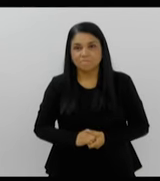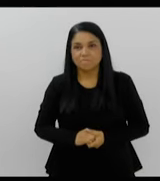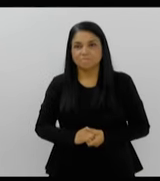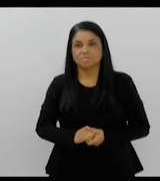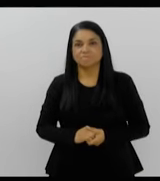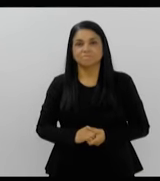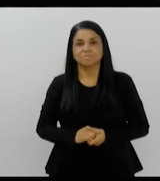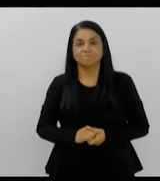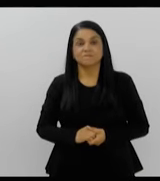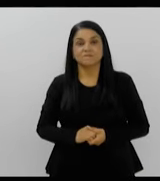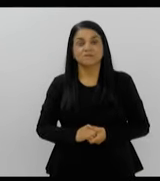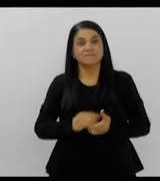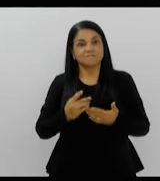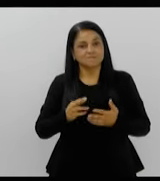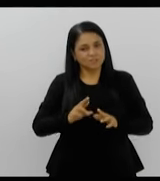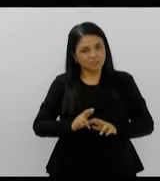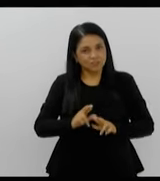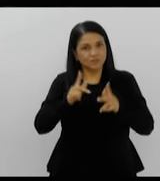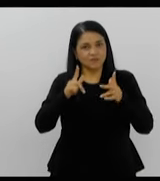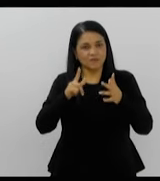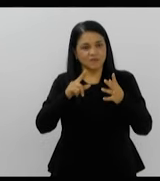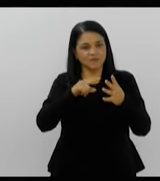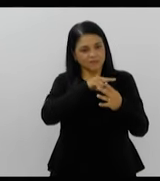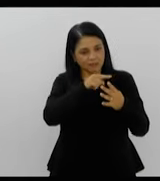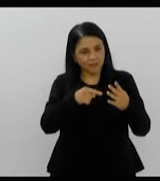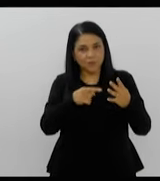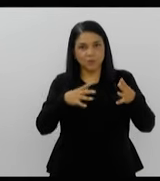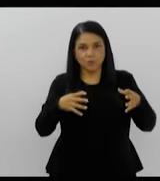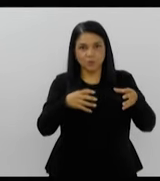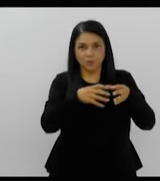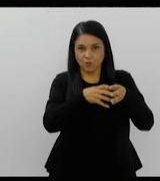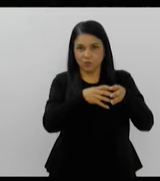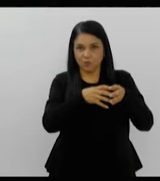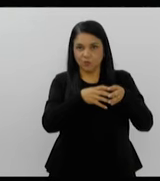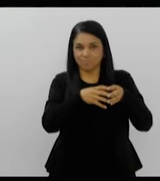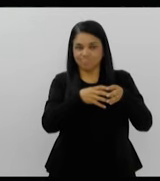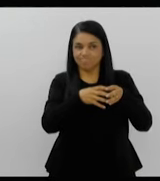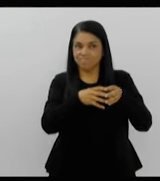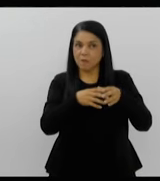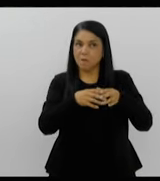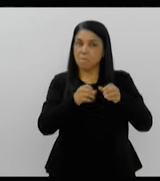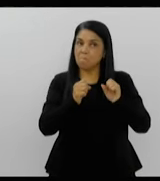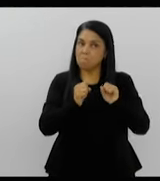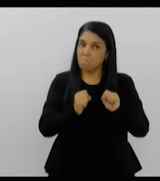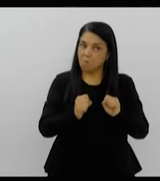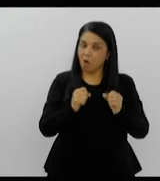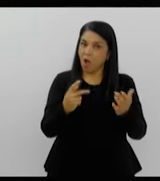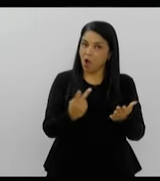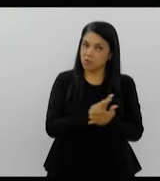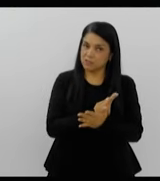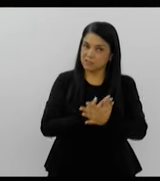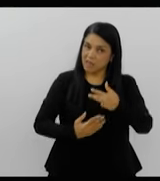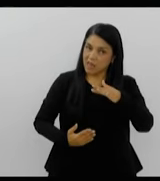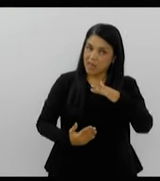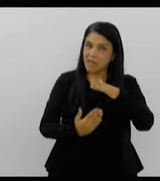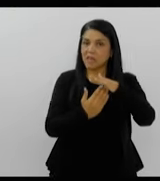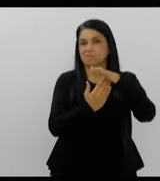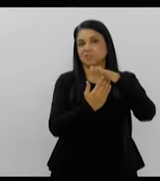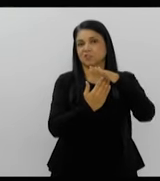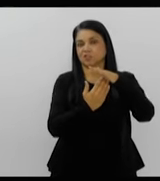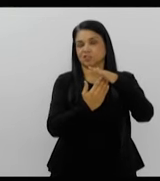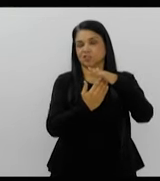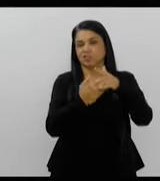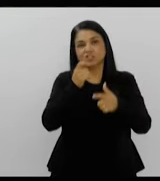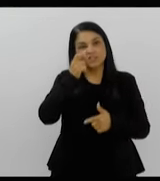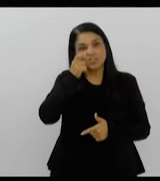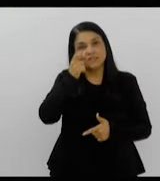E essa má distribuição pode limitar a diversidade de visões e até de